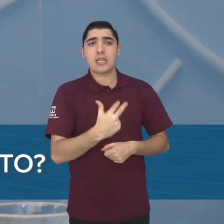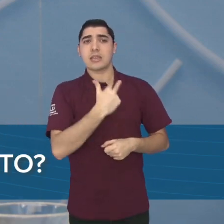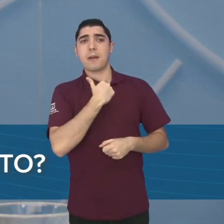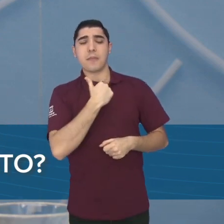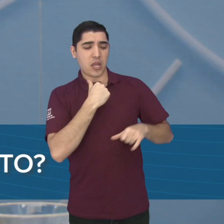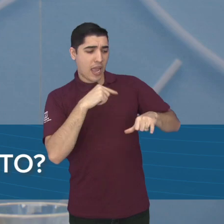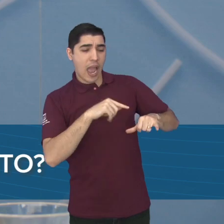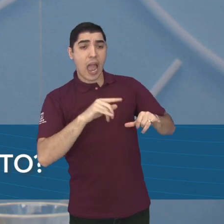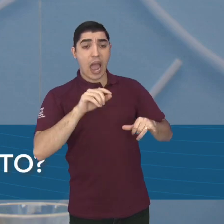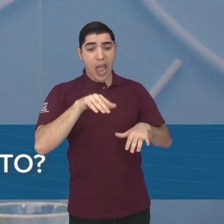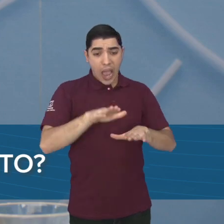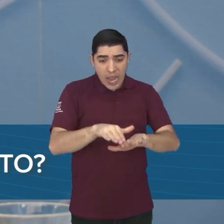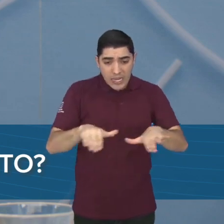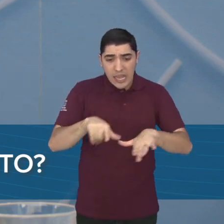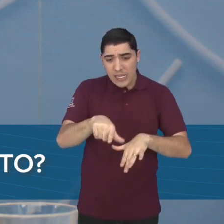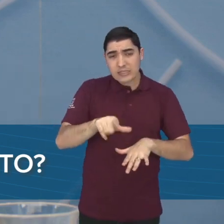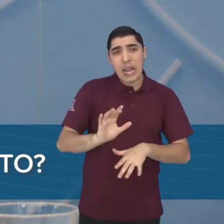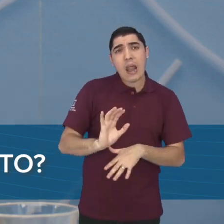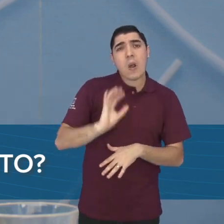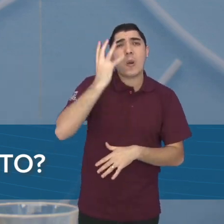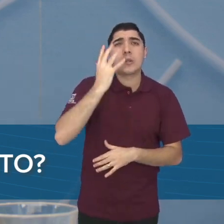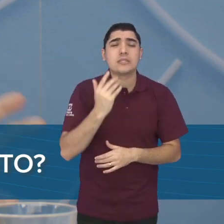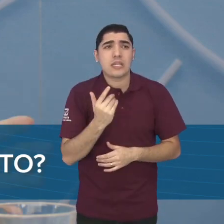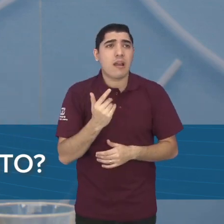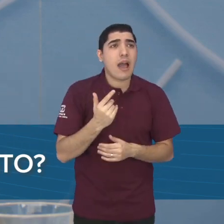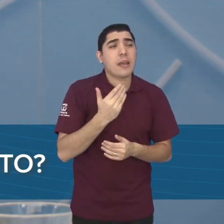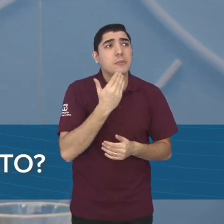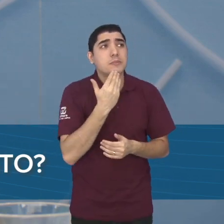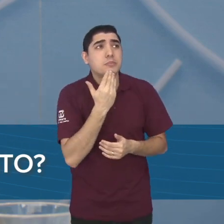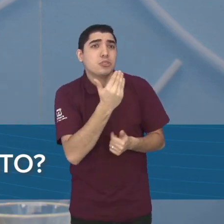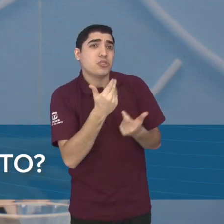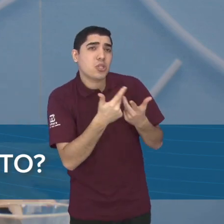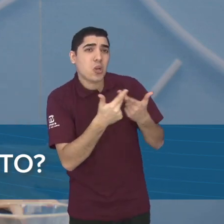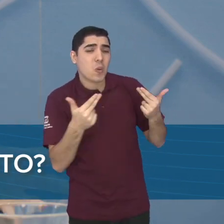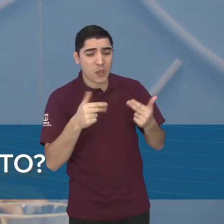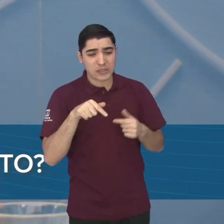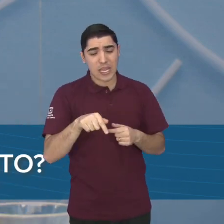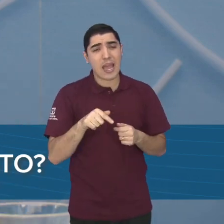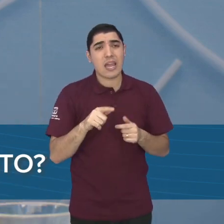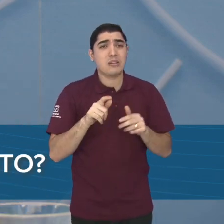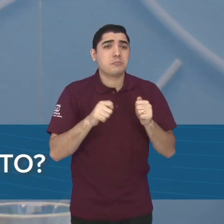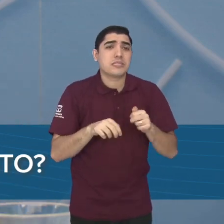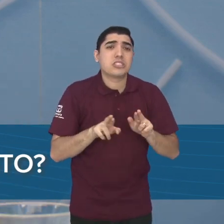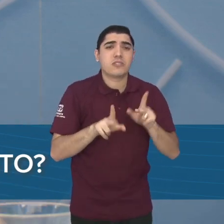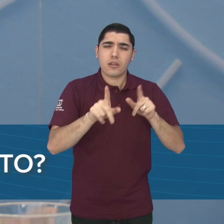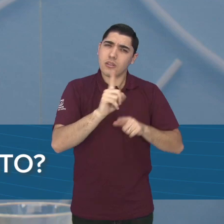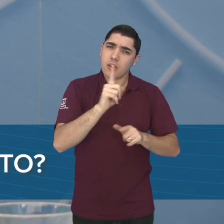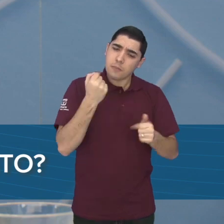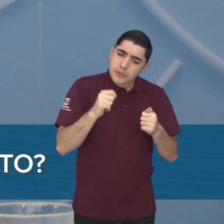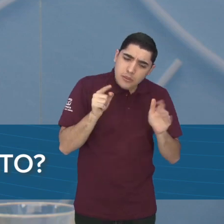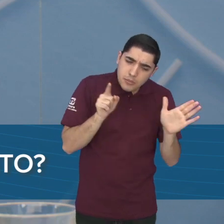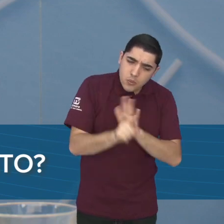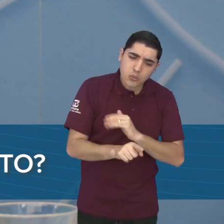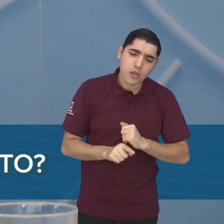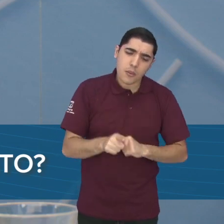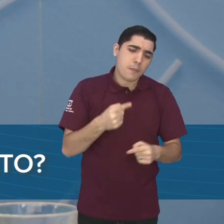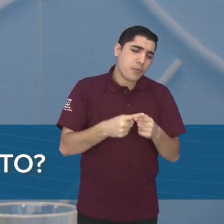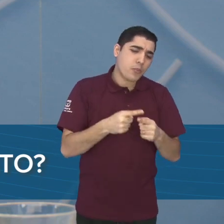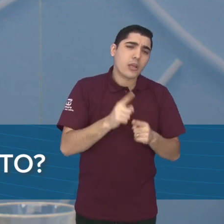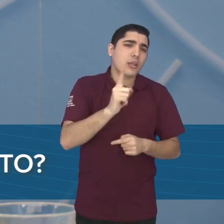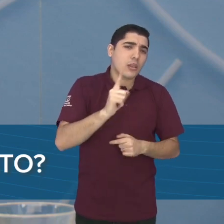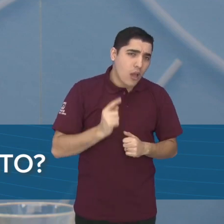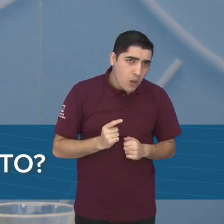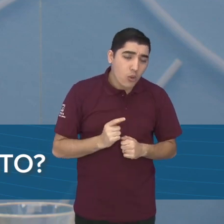uma vez que criança vê mãe agindo de uma forma e pedindo para que ela haja de uma forma diferente, então por que não questionar isso, né?